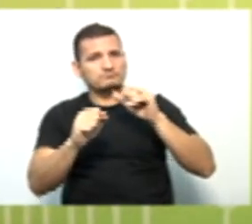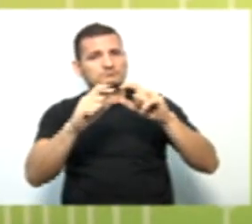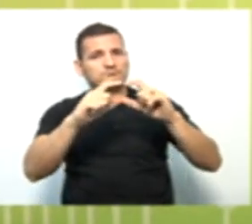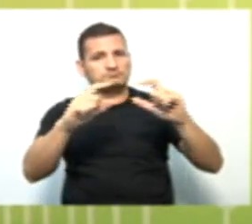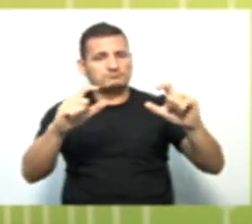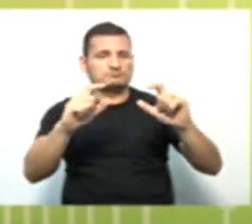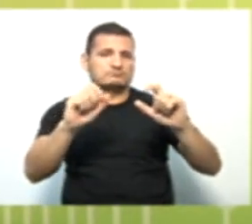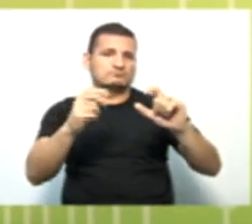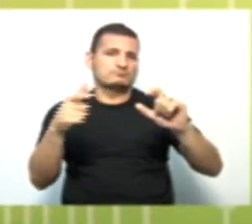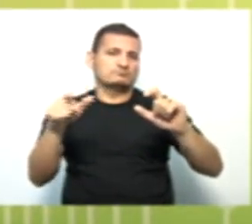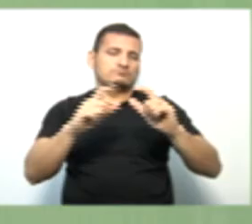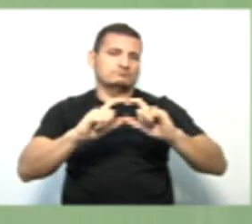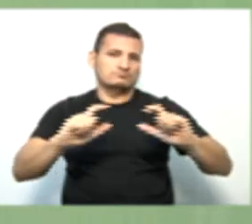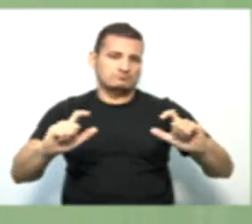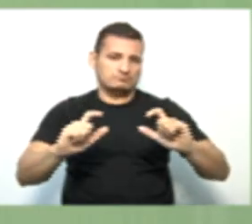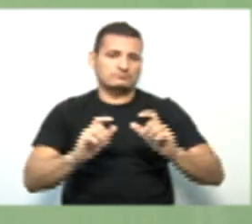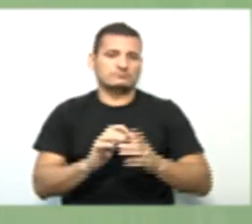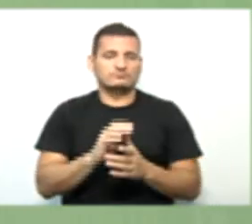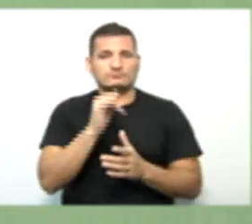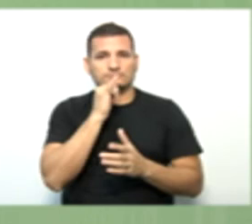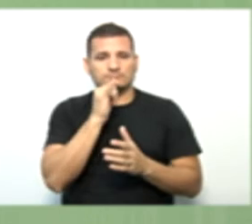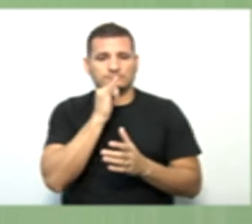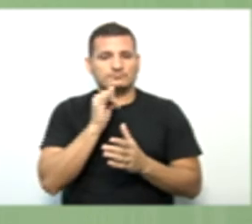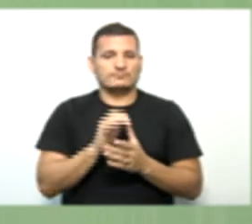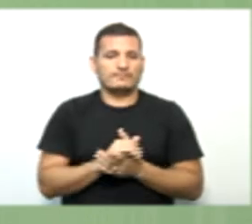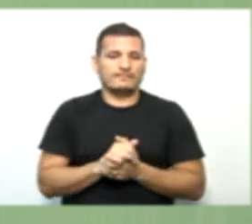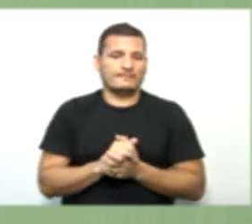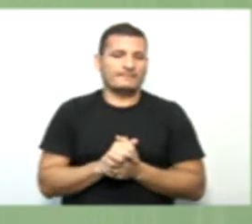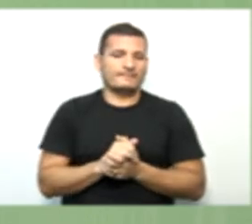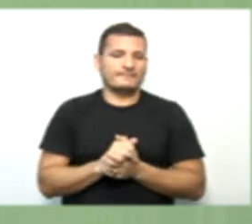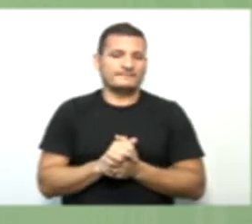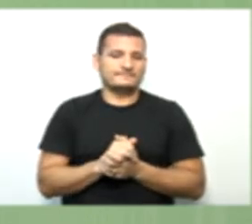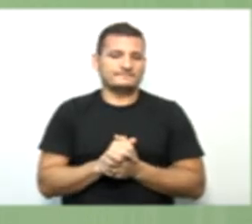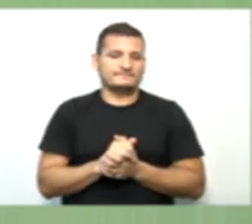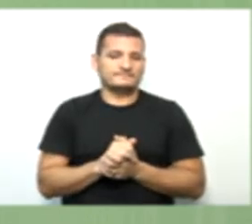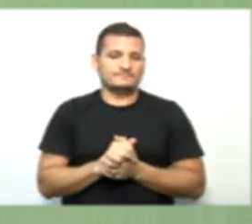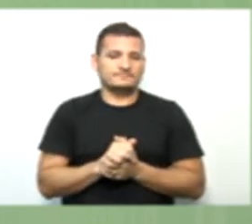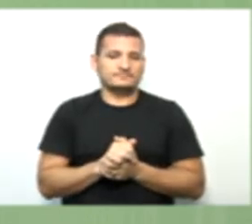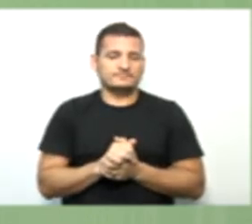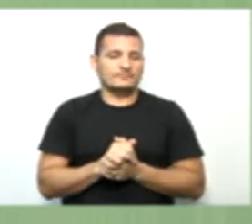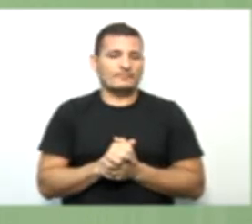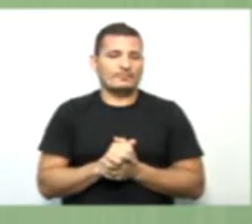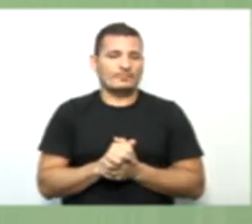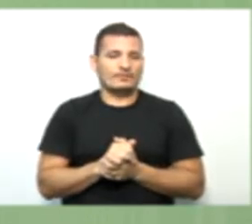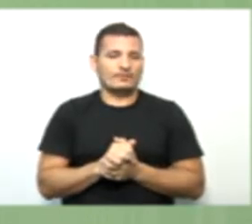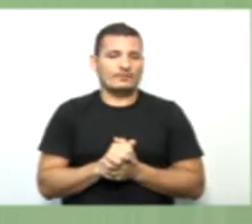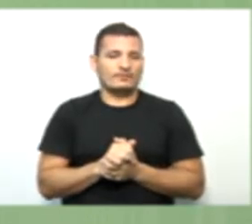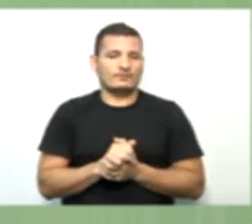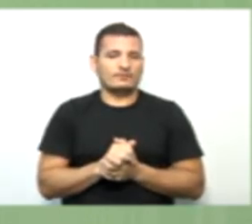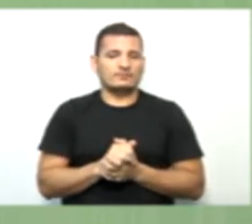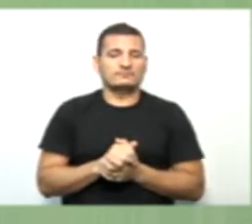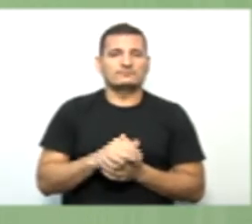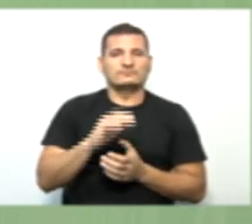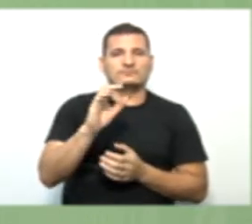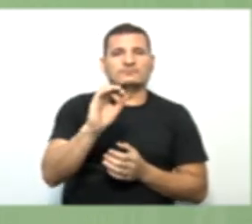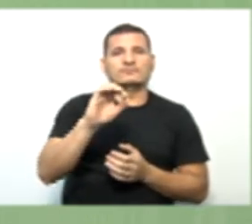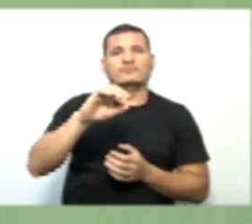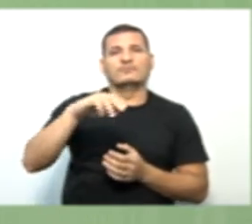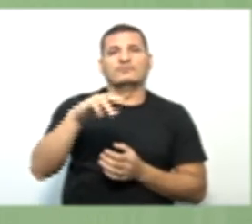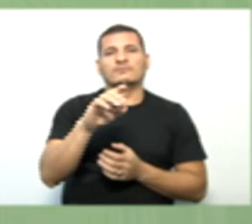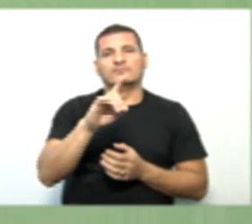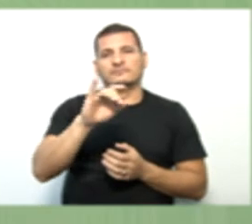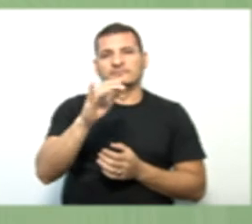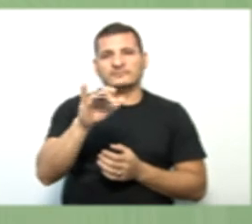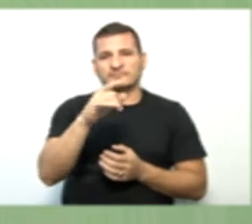determinado comando. Então, por exemplo, nós temos aqui um esquema. Então, nós temos uma condição. Se essa condição